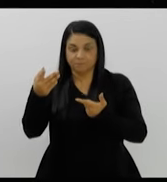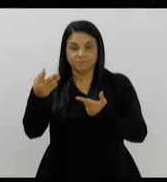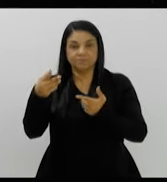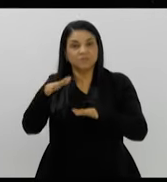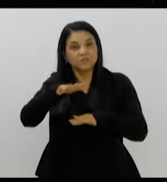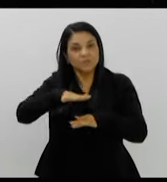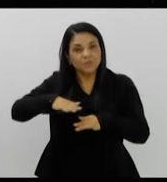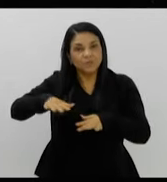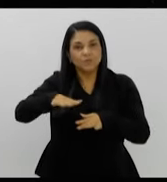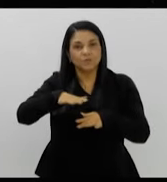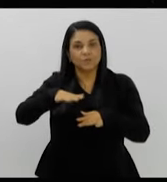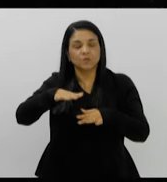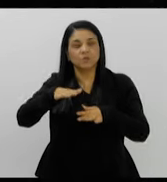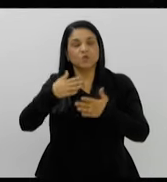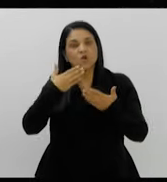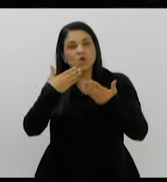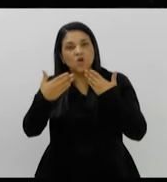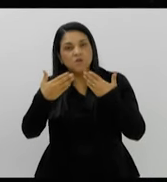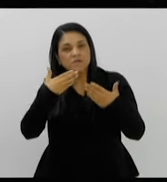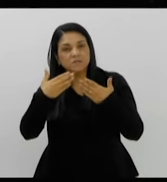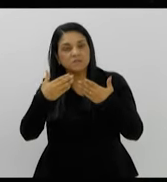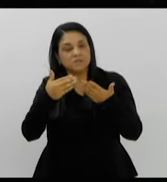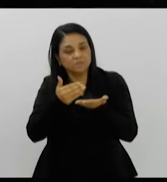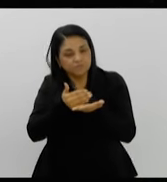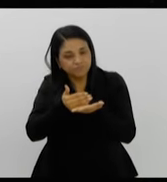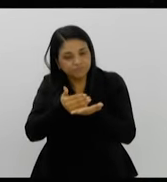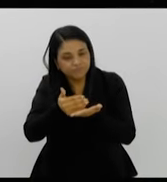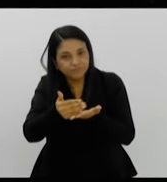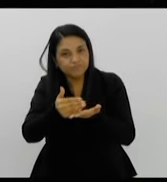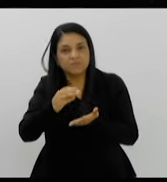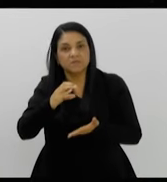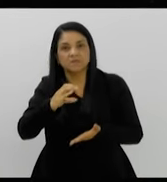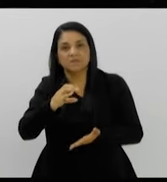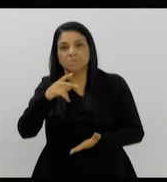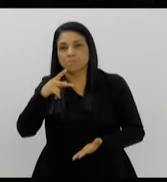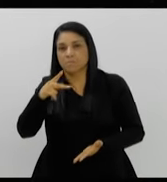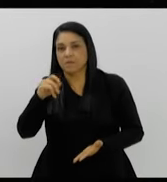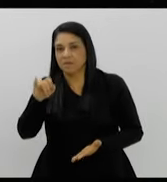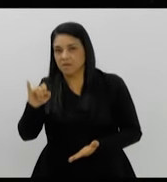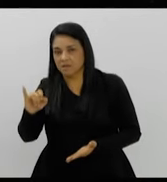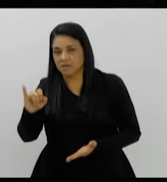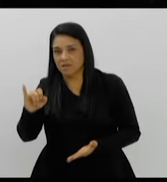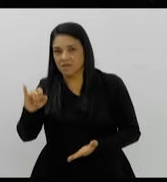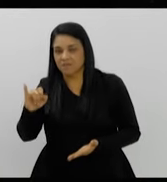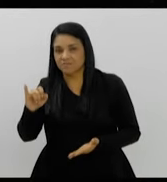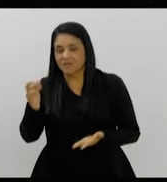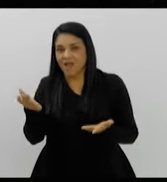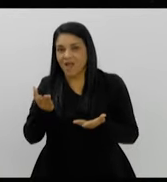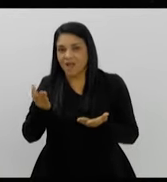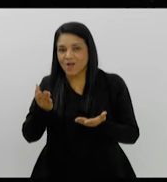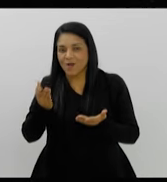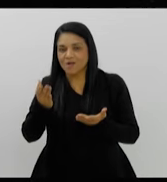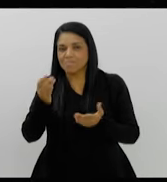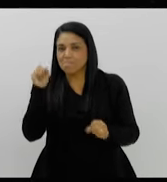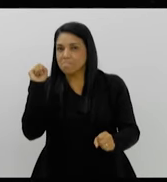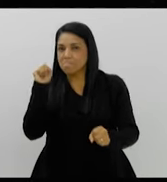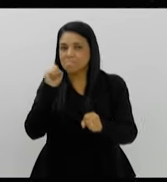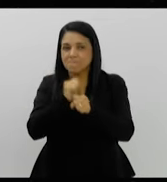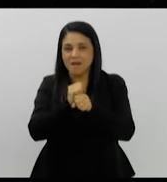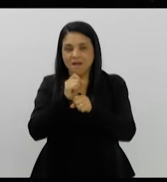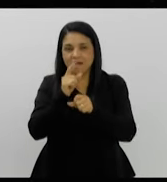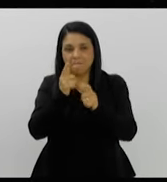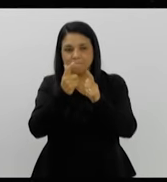começamos já na com a CPI em alto mar ser Sara por uma pressão